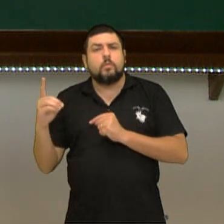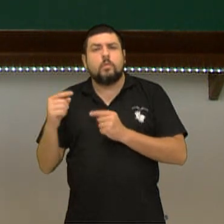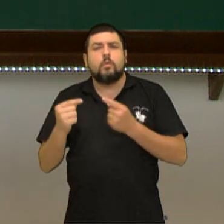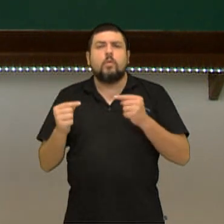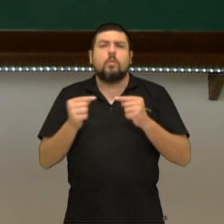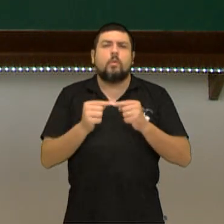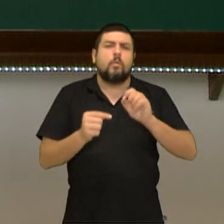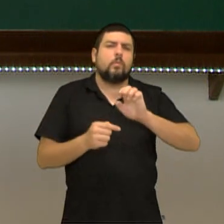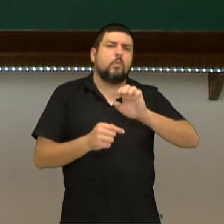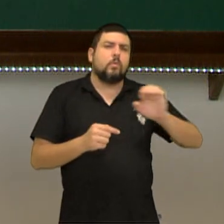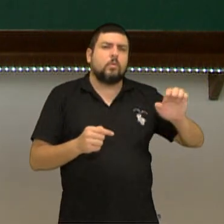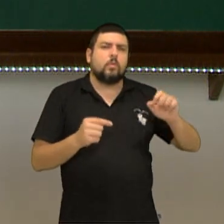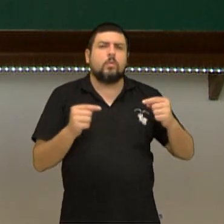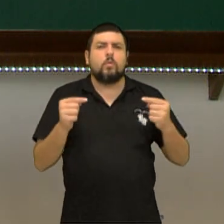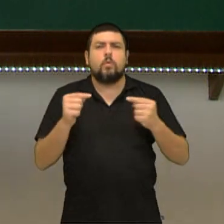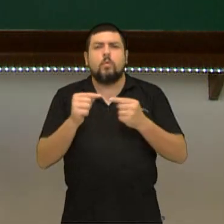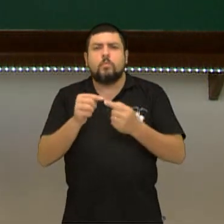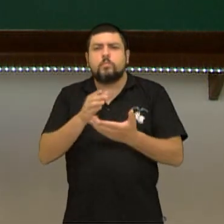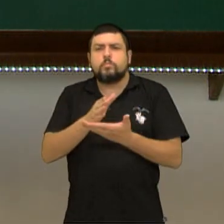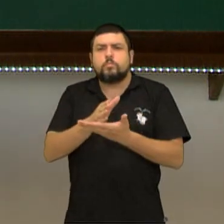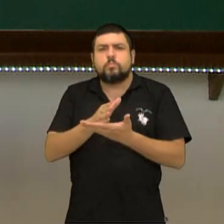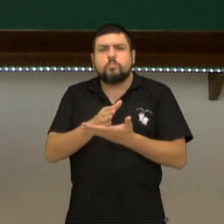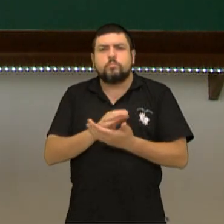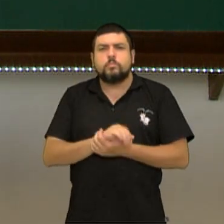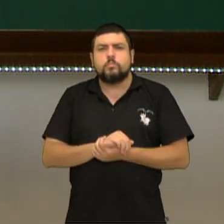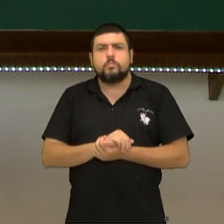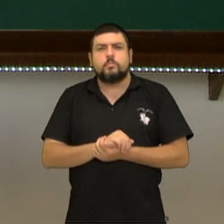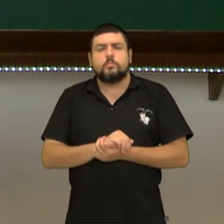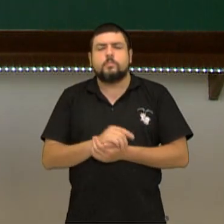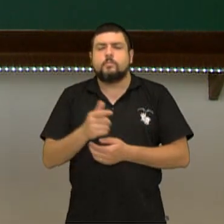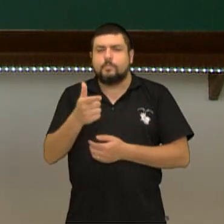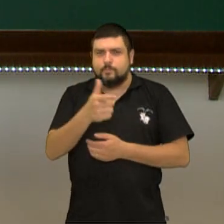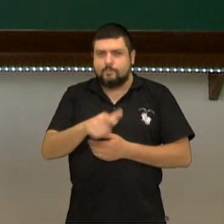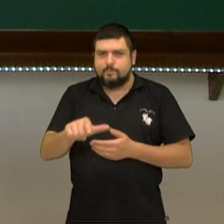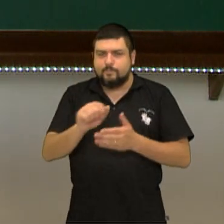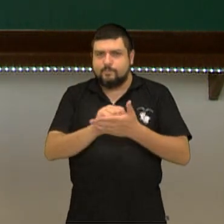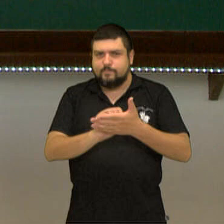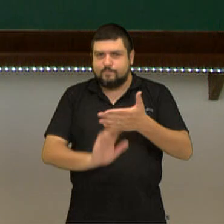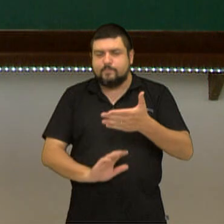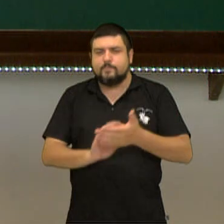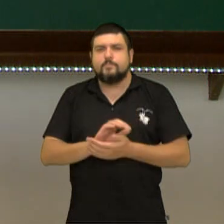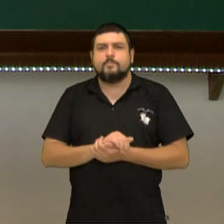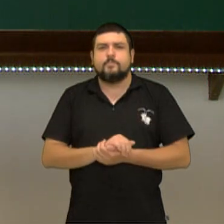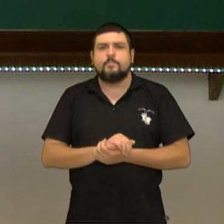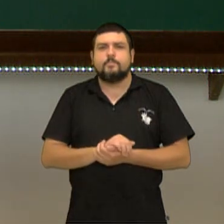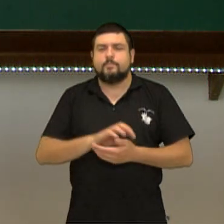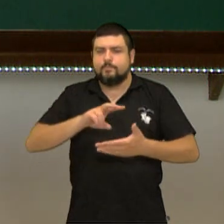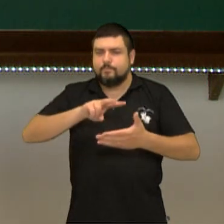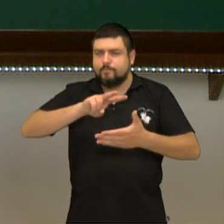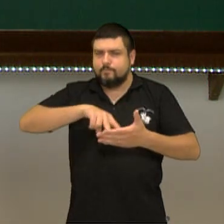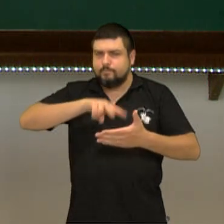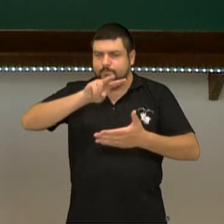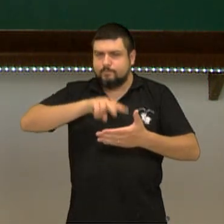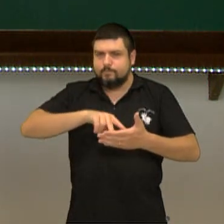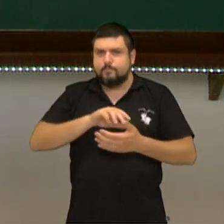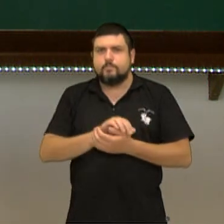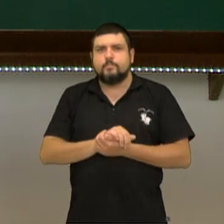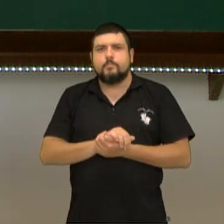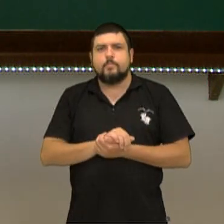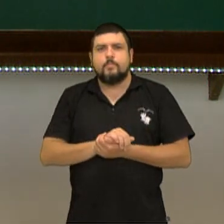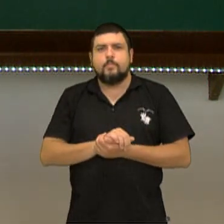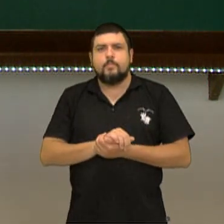possibilidades partidárias. Vamos a mais uma atividade, pessoal? Leia o texto. É verdade